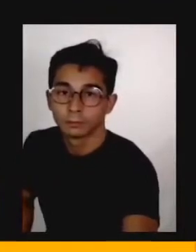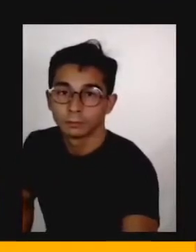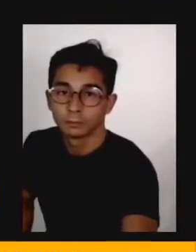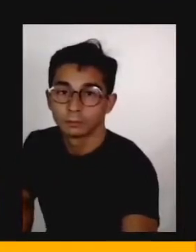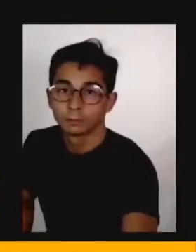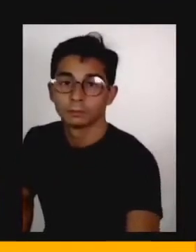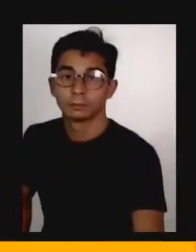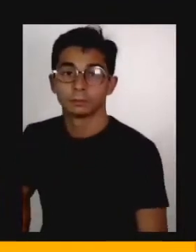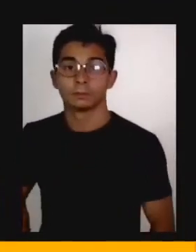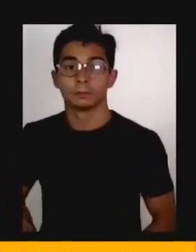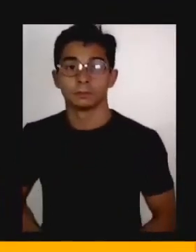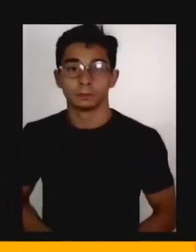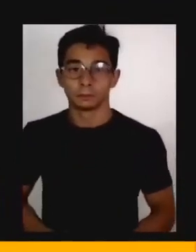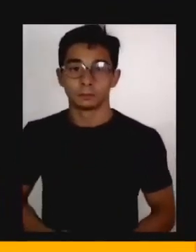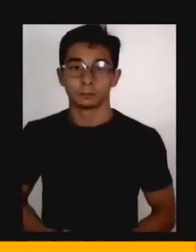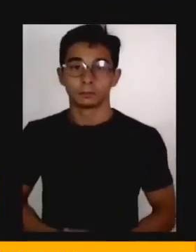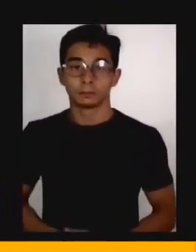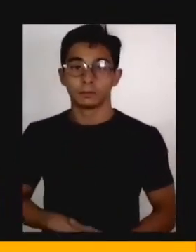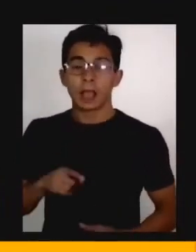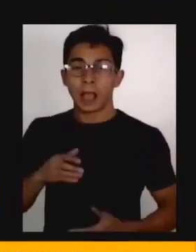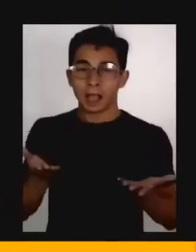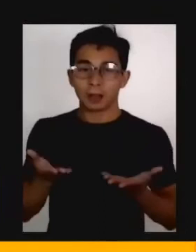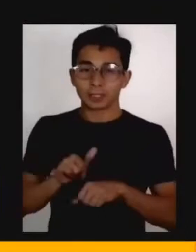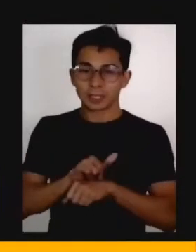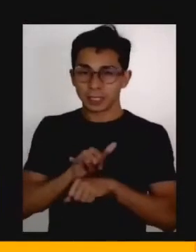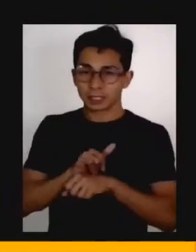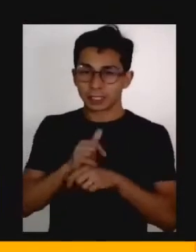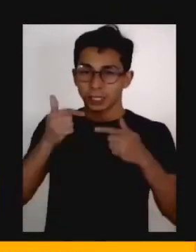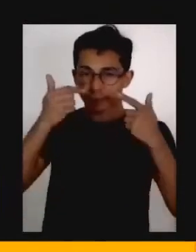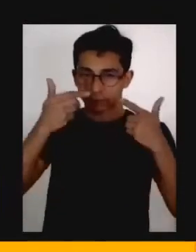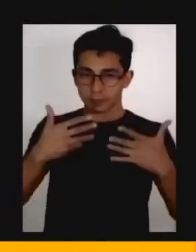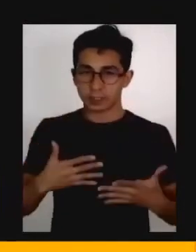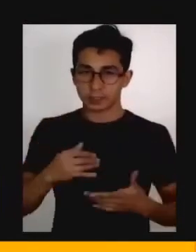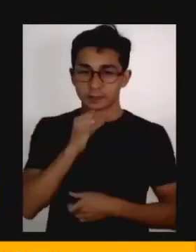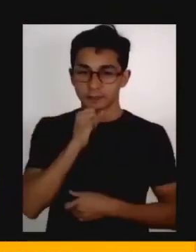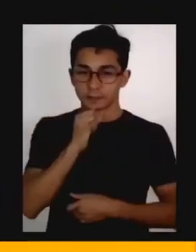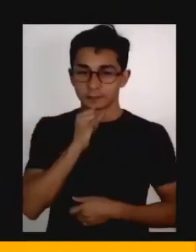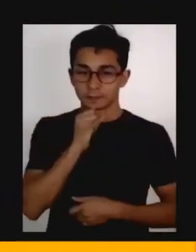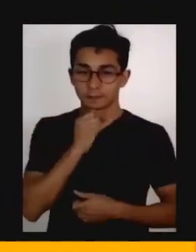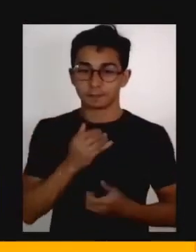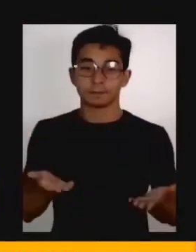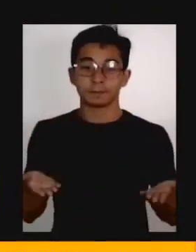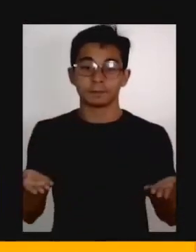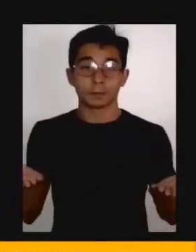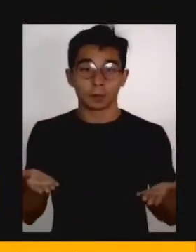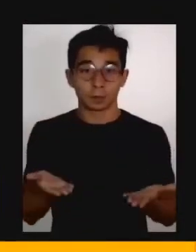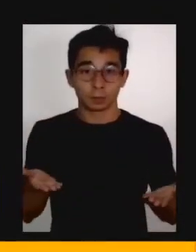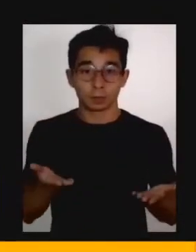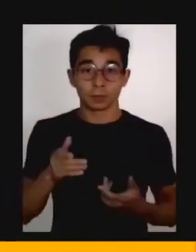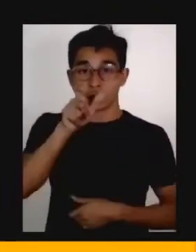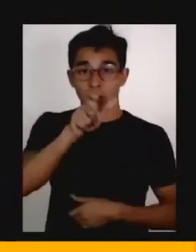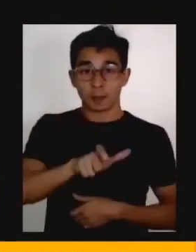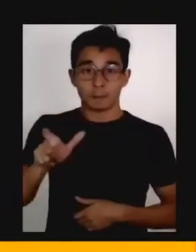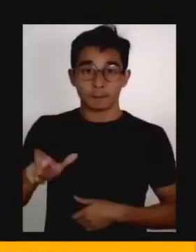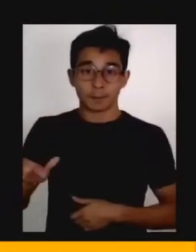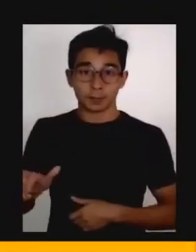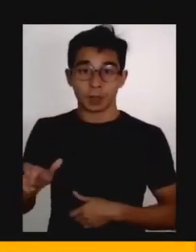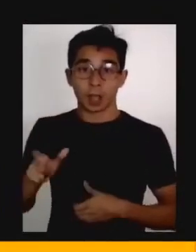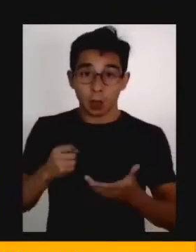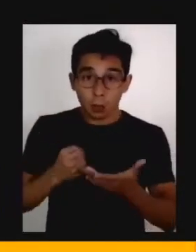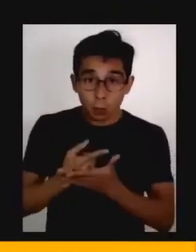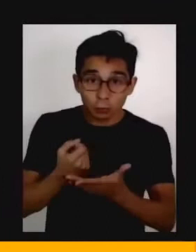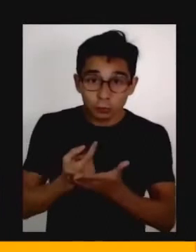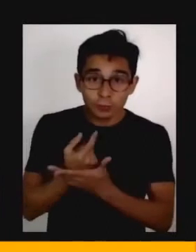princípio, né, que a exposição hoje em dia para o consumidor ele é constante. O consumidor ele está o